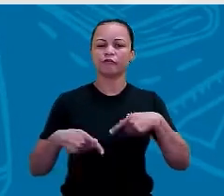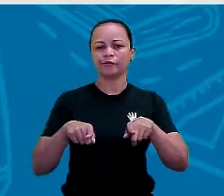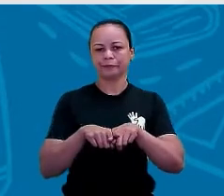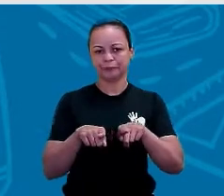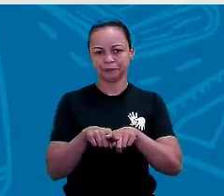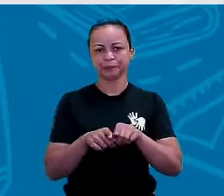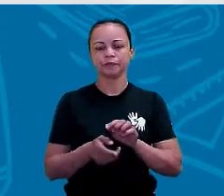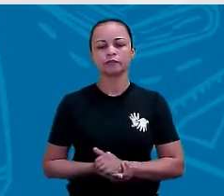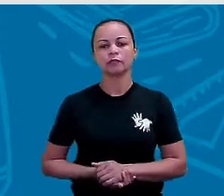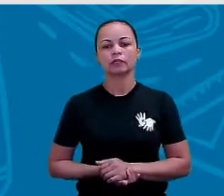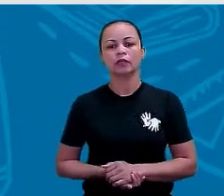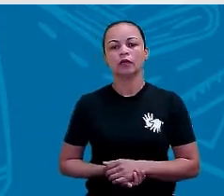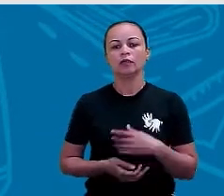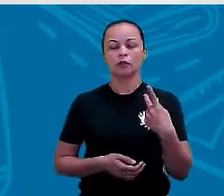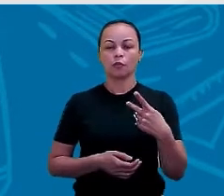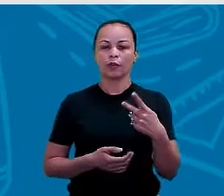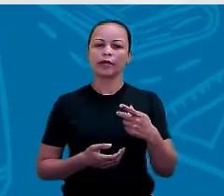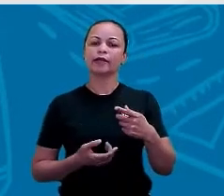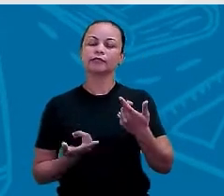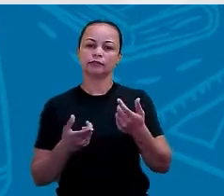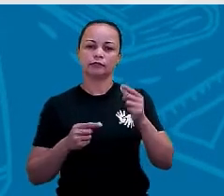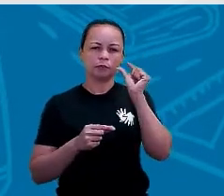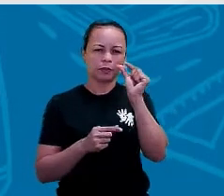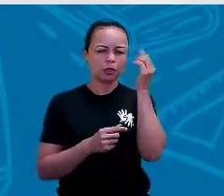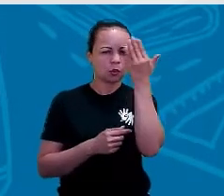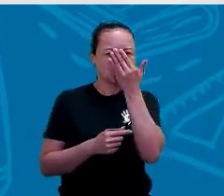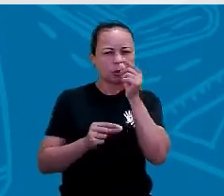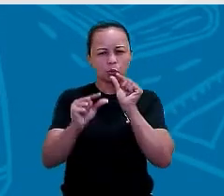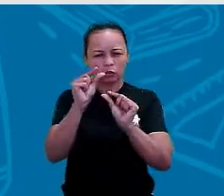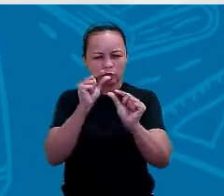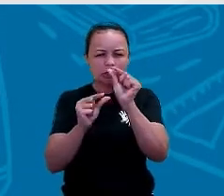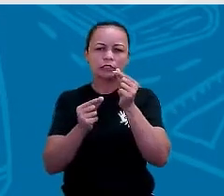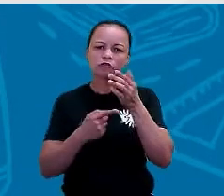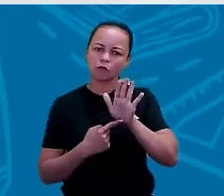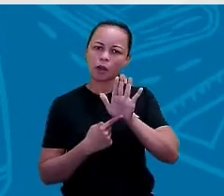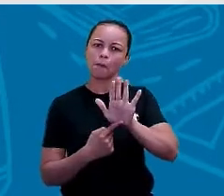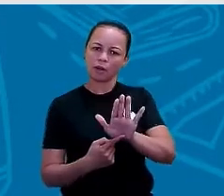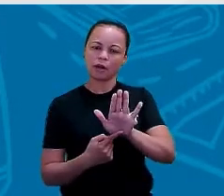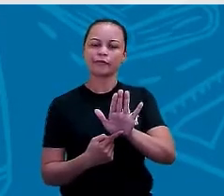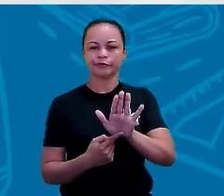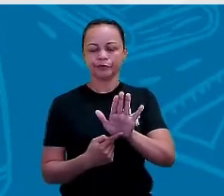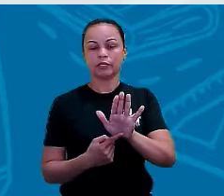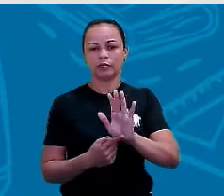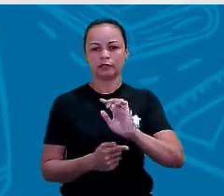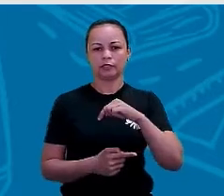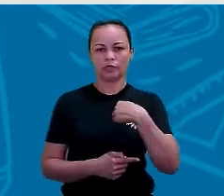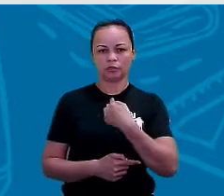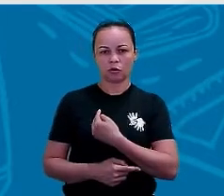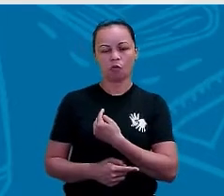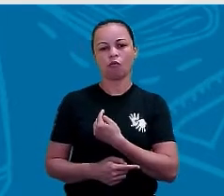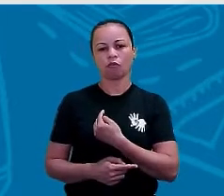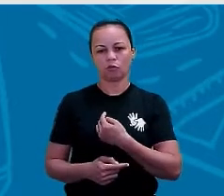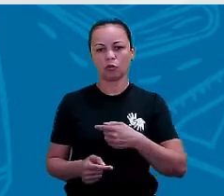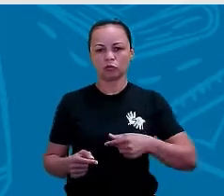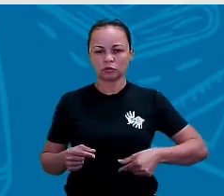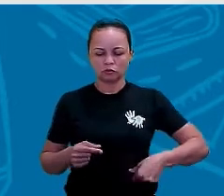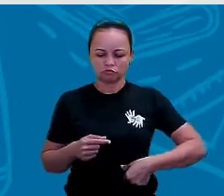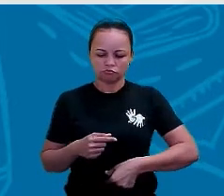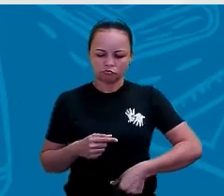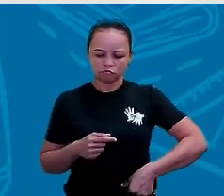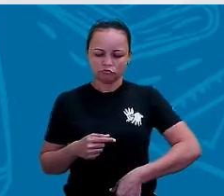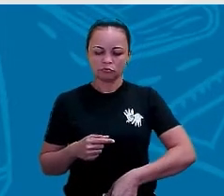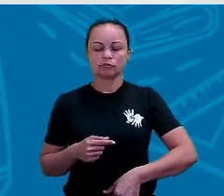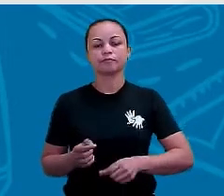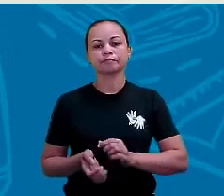Então, esses micro-organismos, naturalmente, né, eles vão estar presentes lá, né, na nossa flora intestinal. E